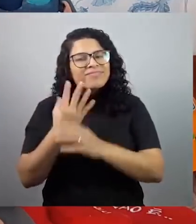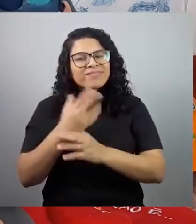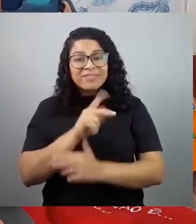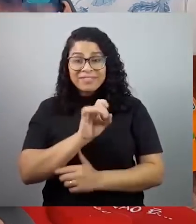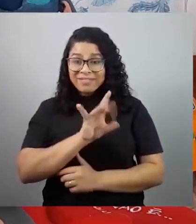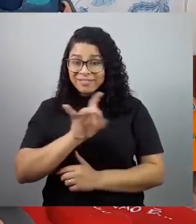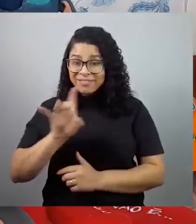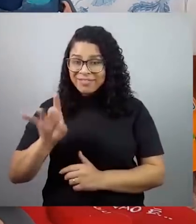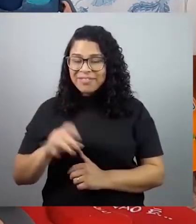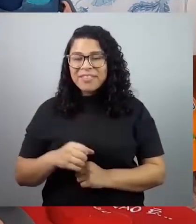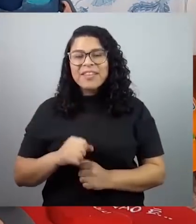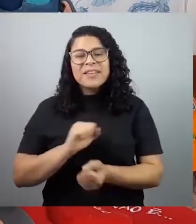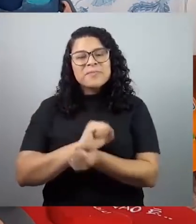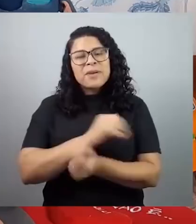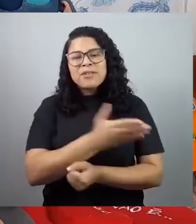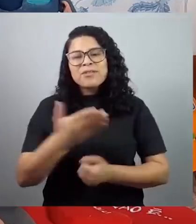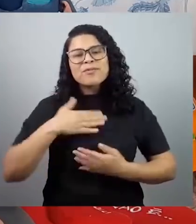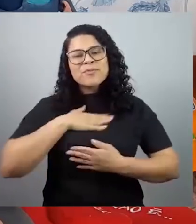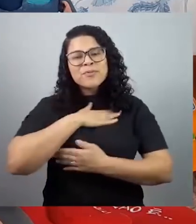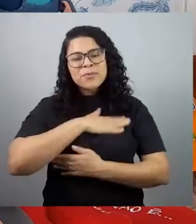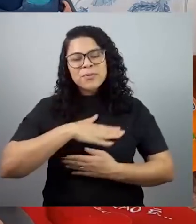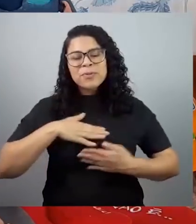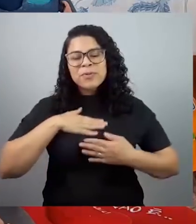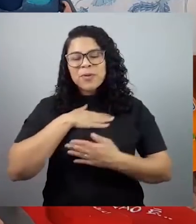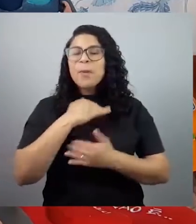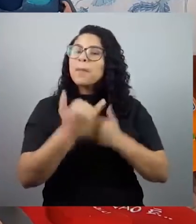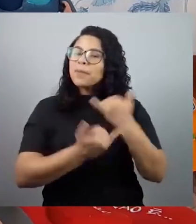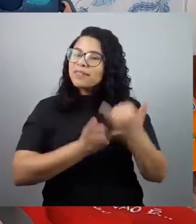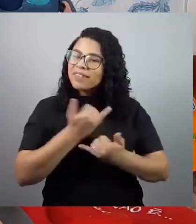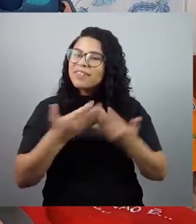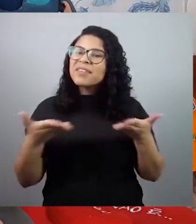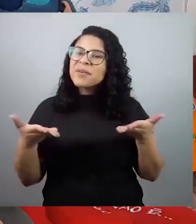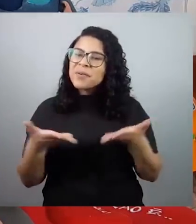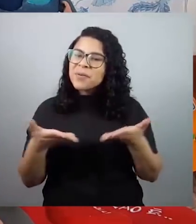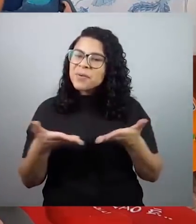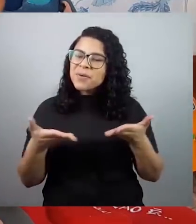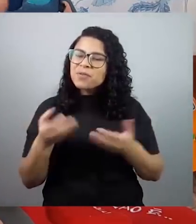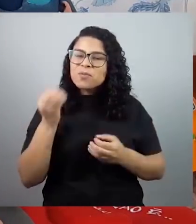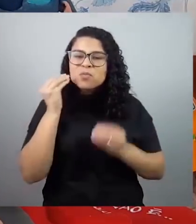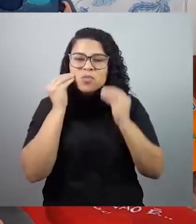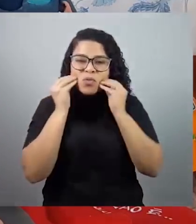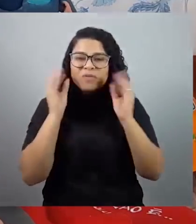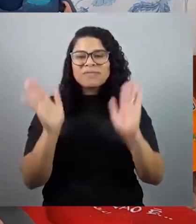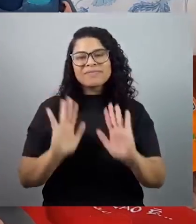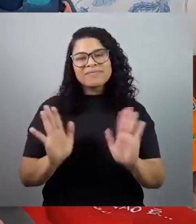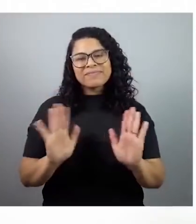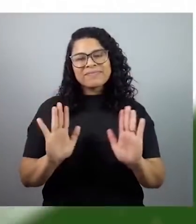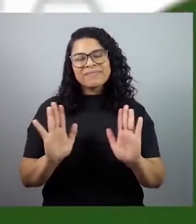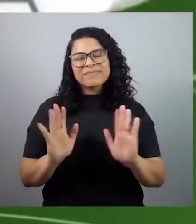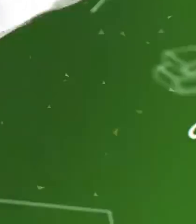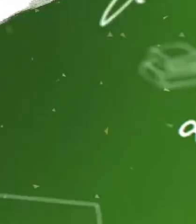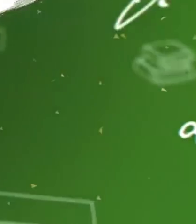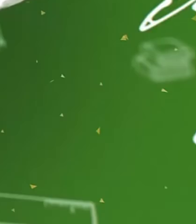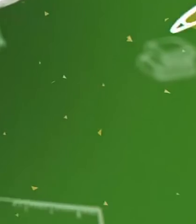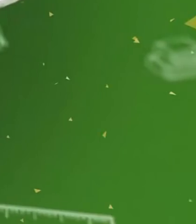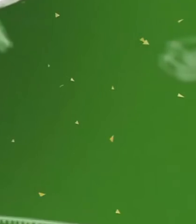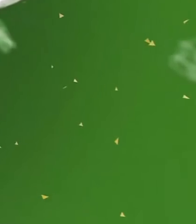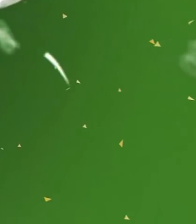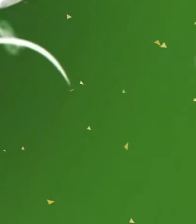um. Espero que vocês tenham gostado. Essa ficou a nossa brincadeira, tá bom, crianças? Um grande beijo.